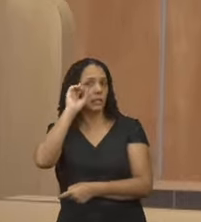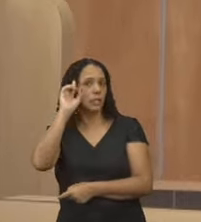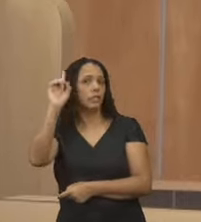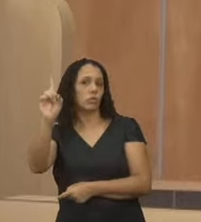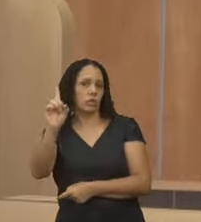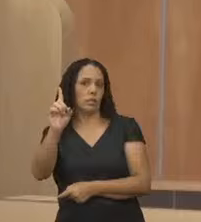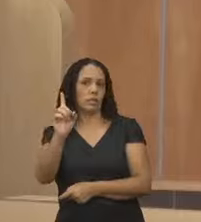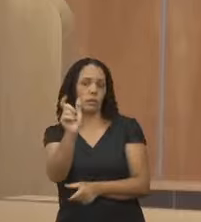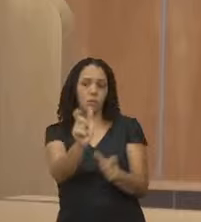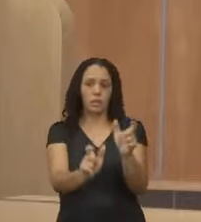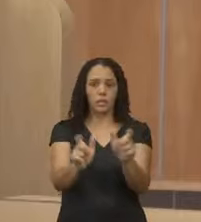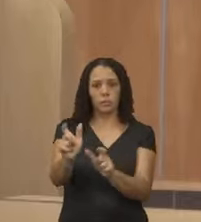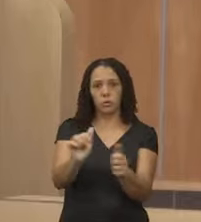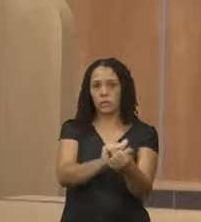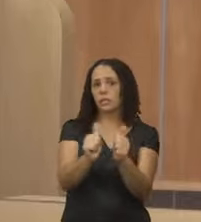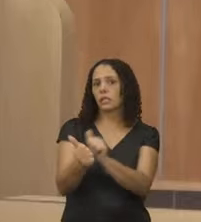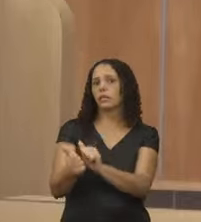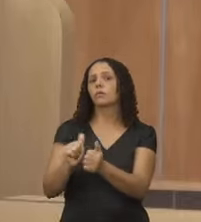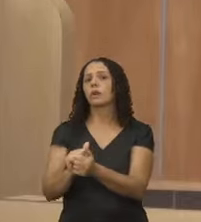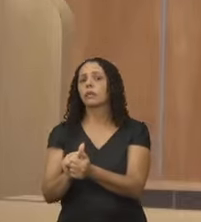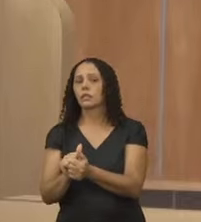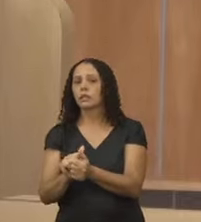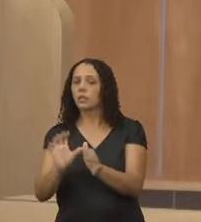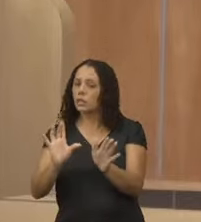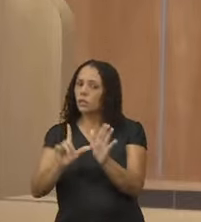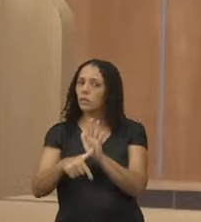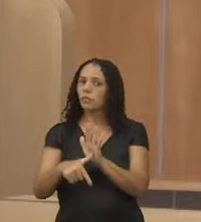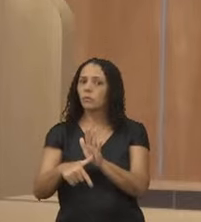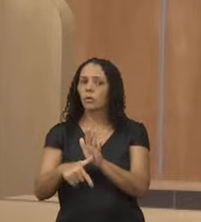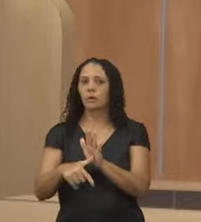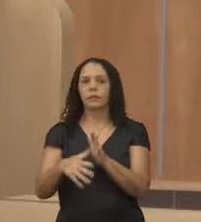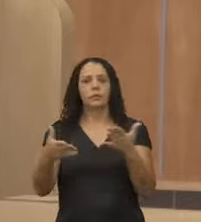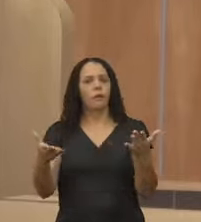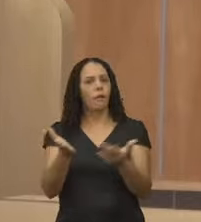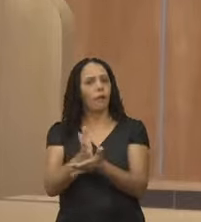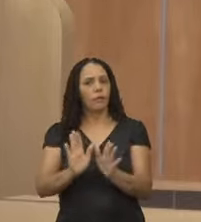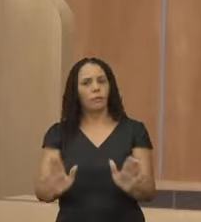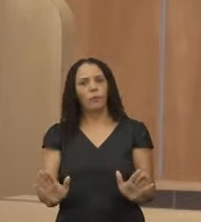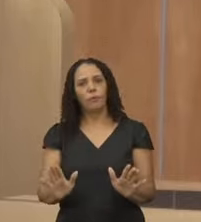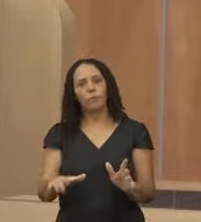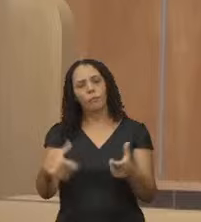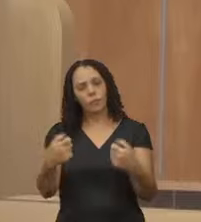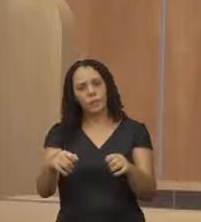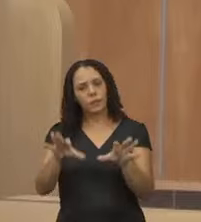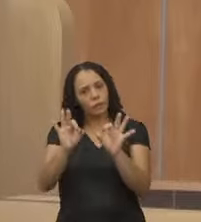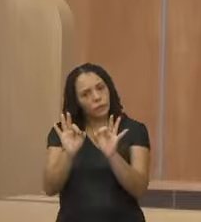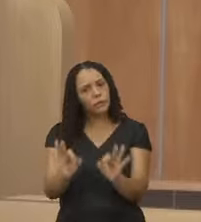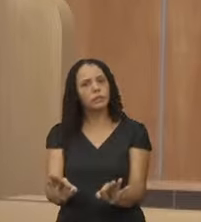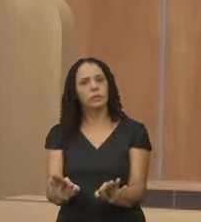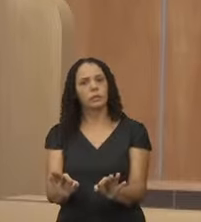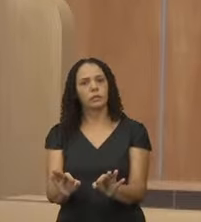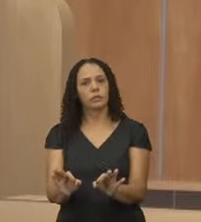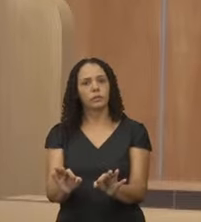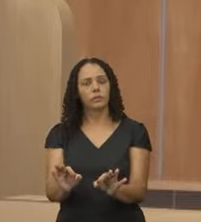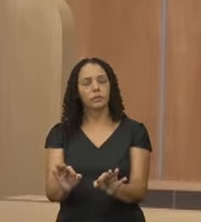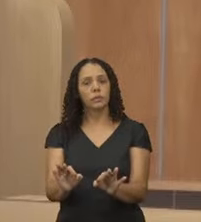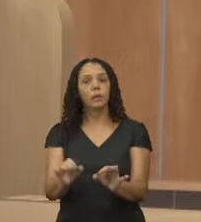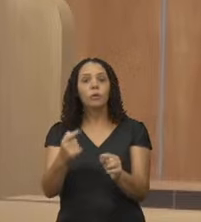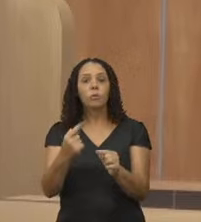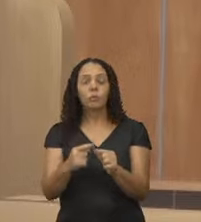para as pessoas se adequarem. Passou isso, não vai ter mais, porque quem está